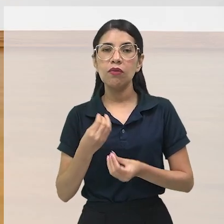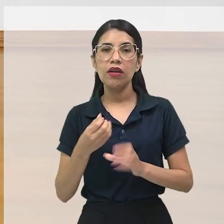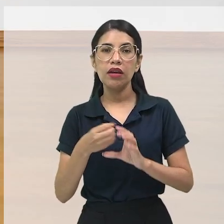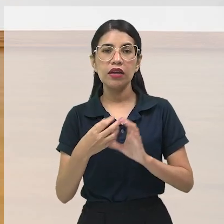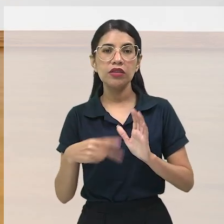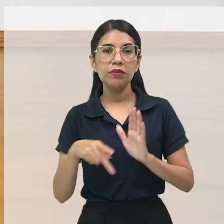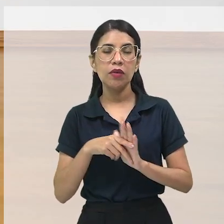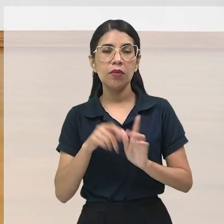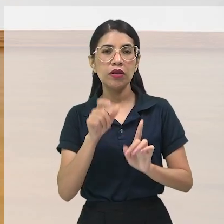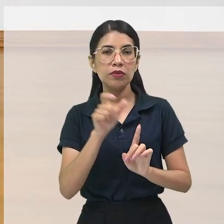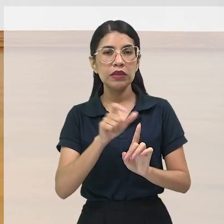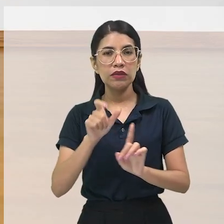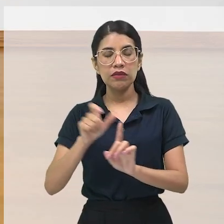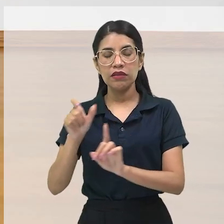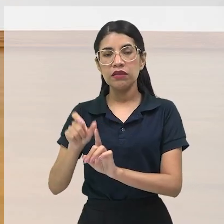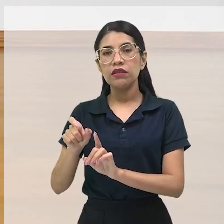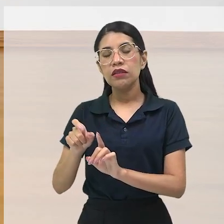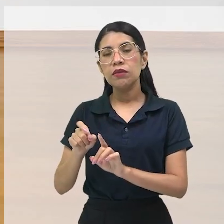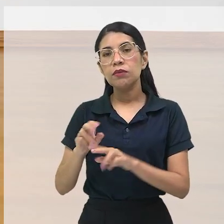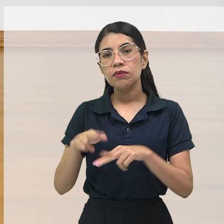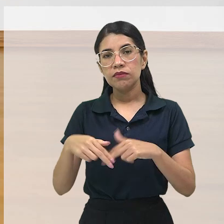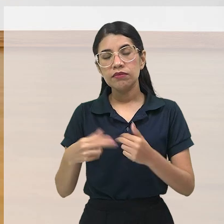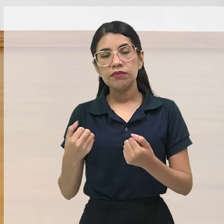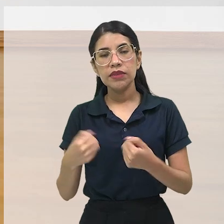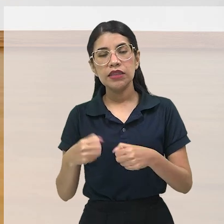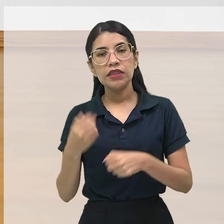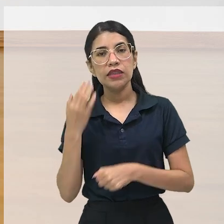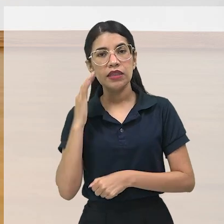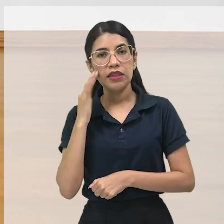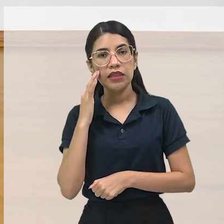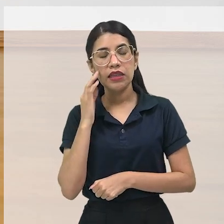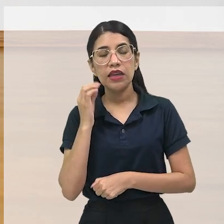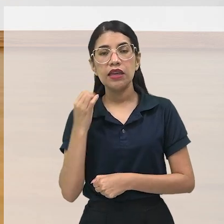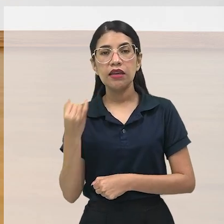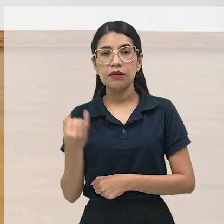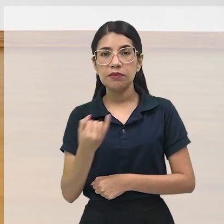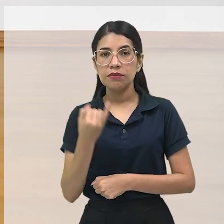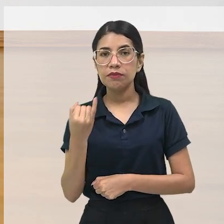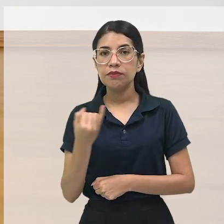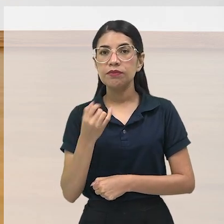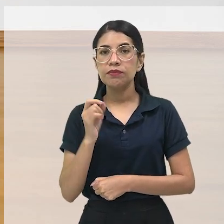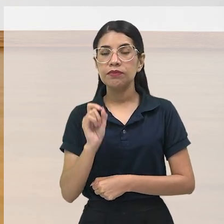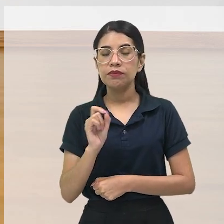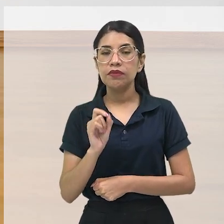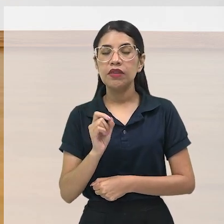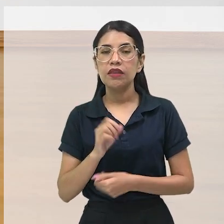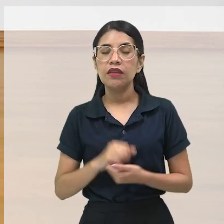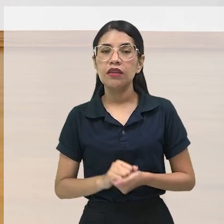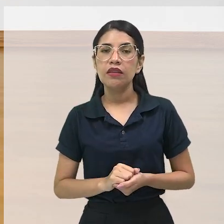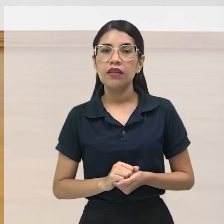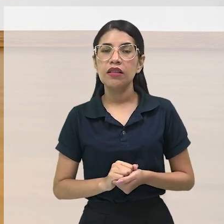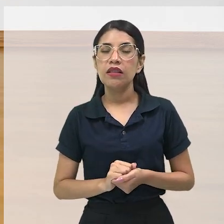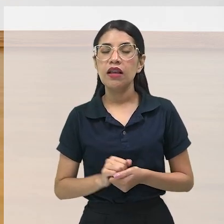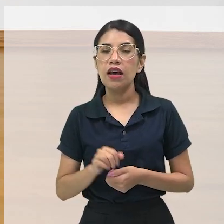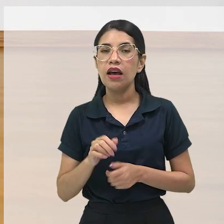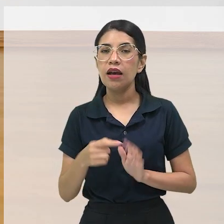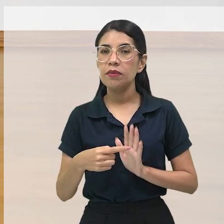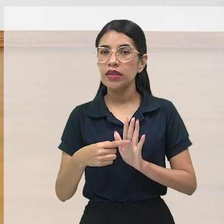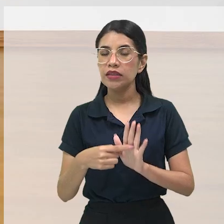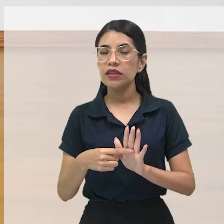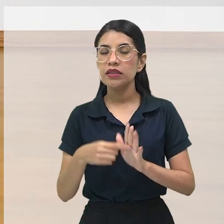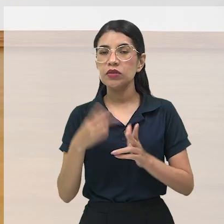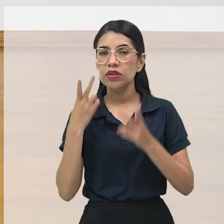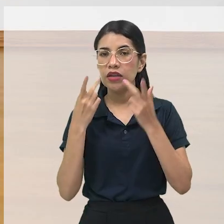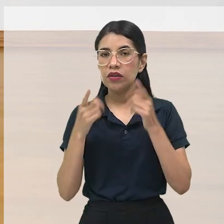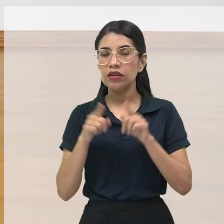atores. Então, é importante entender que o figurino ele é de extrema importância dentro da ação cênica, porque ele